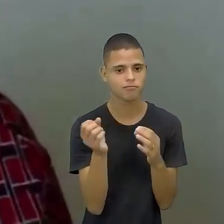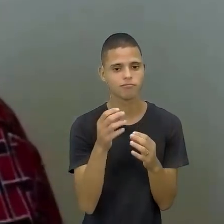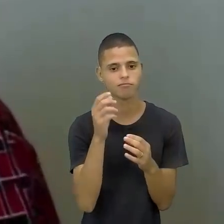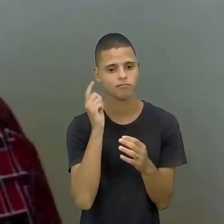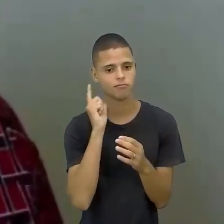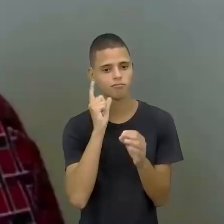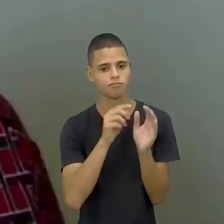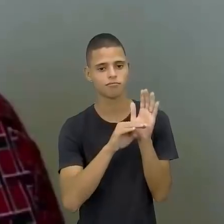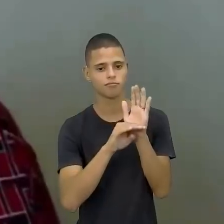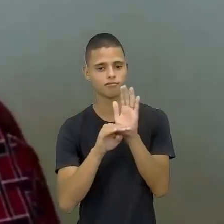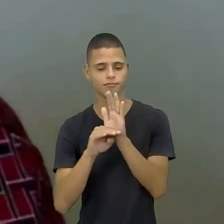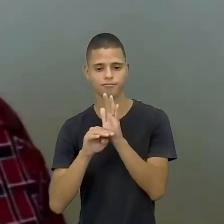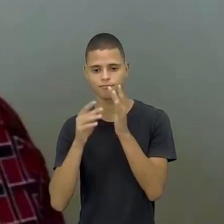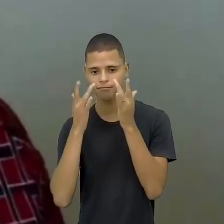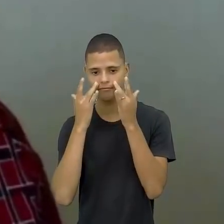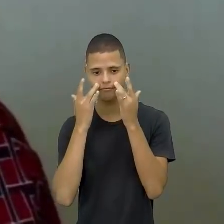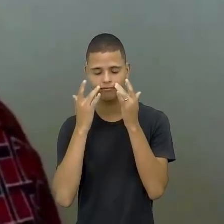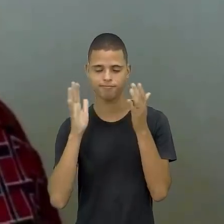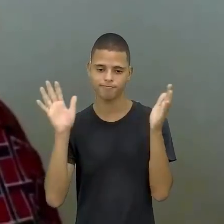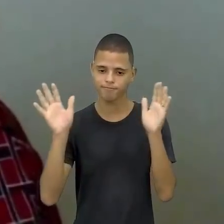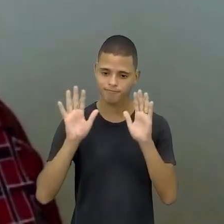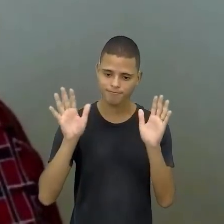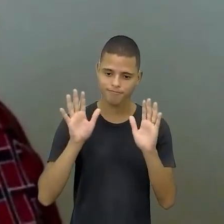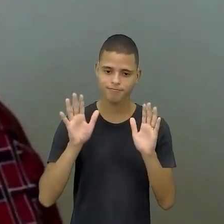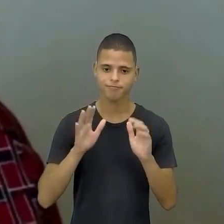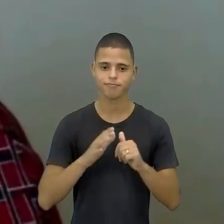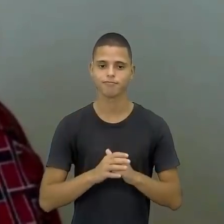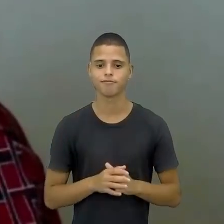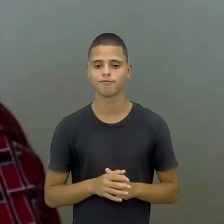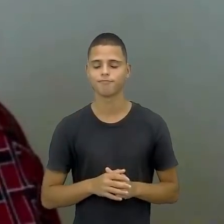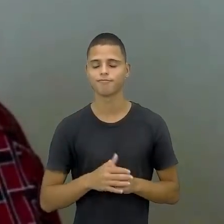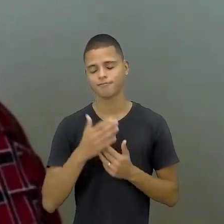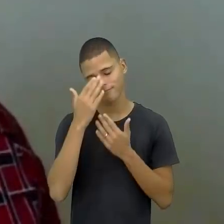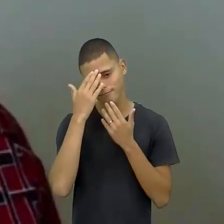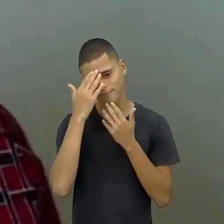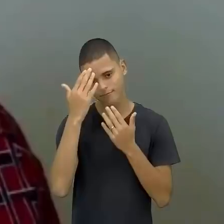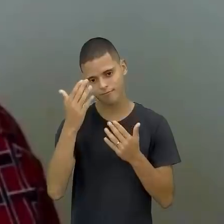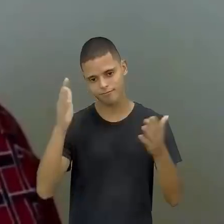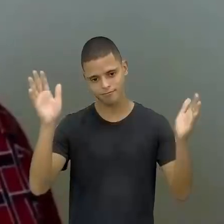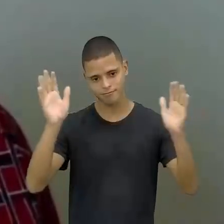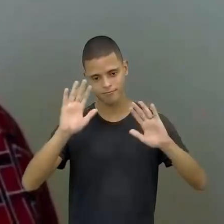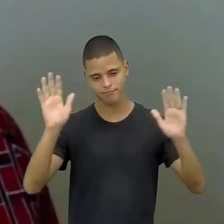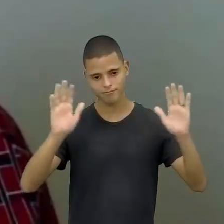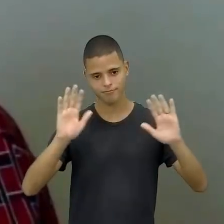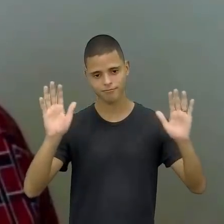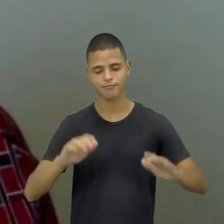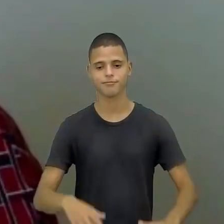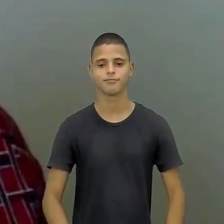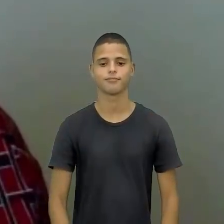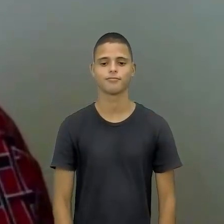né, de apresentar. Então, eu me despeço e agradeço, então, a todos